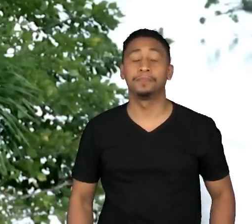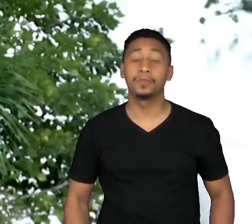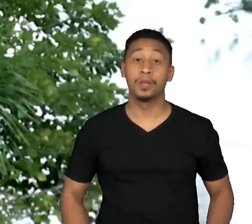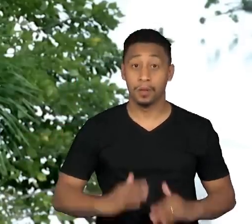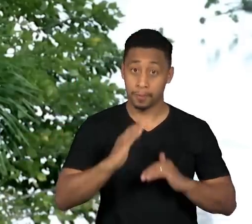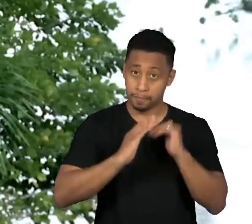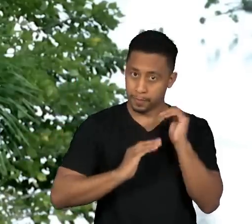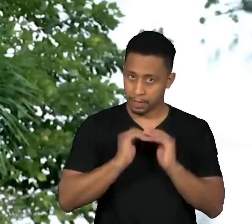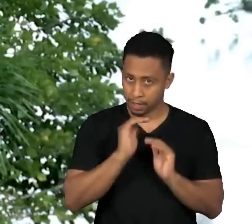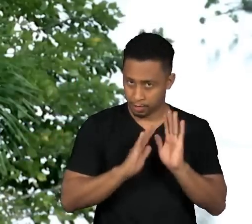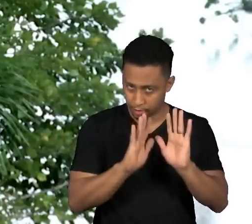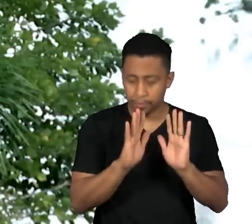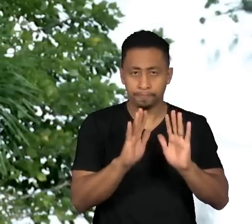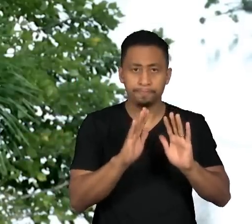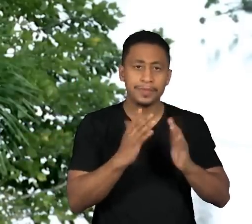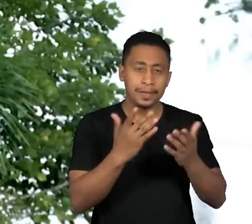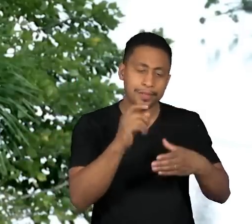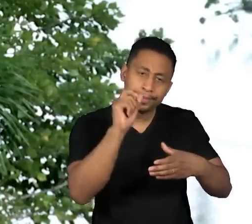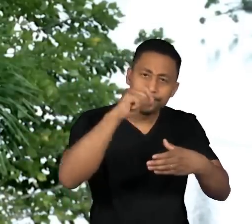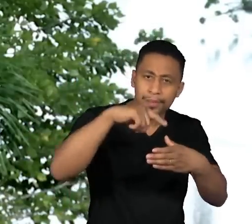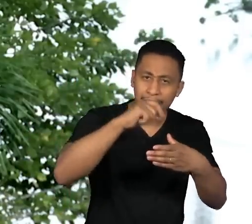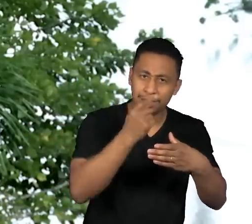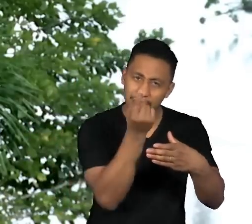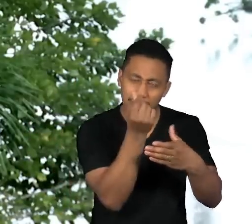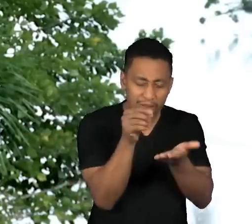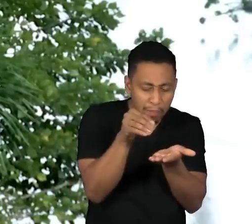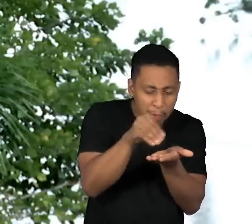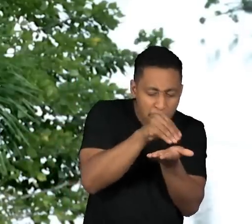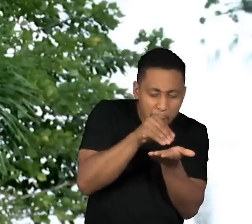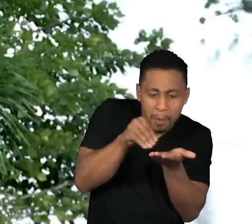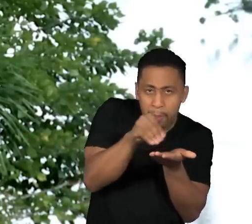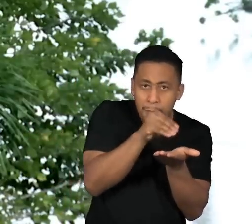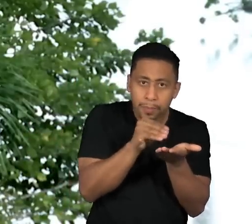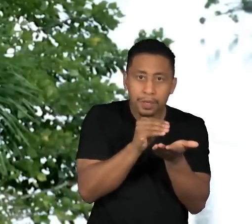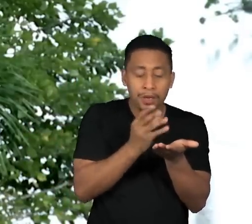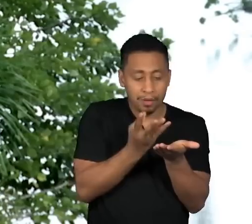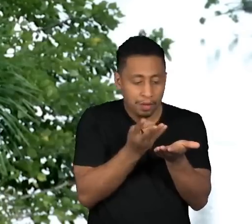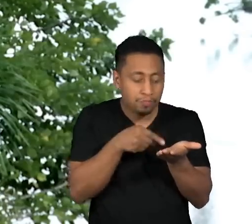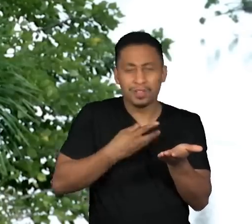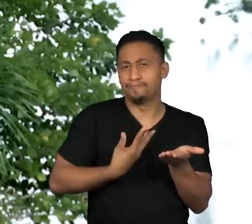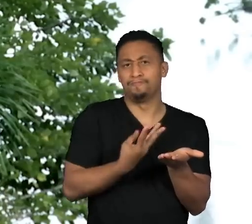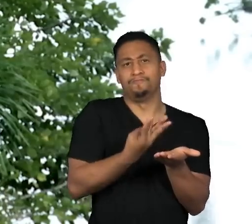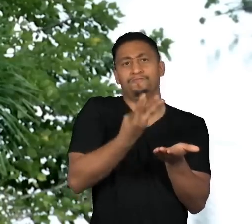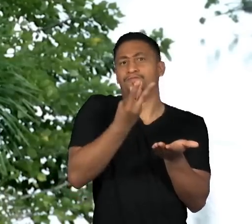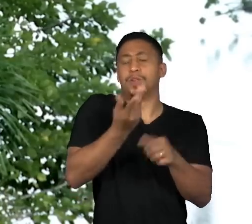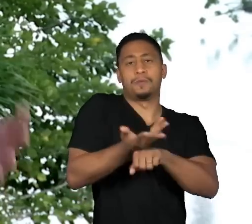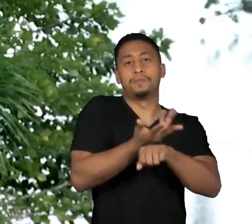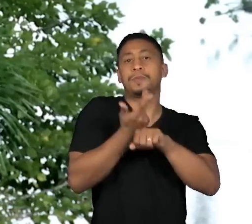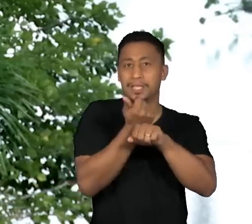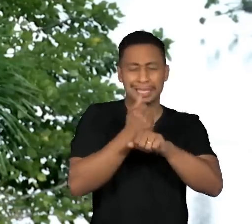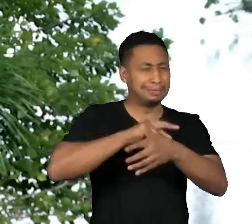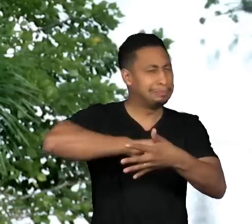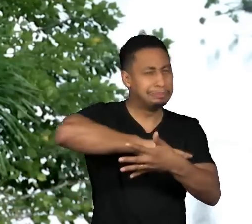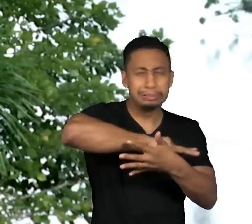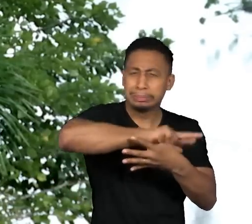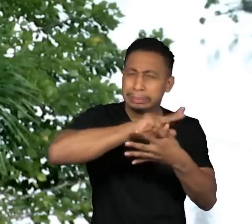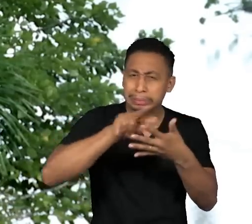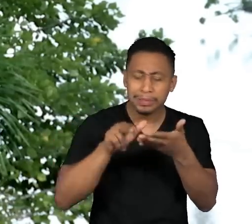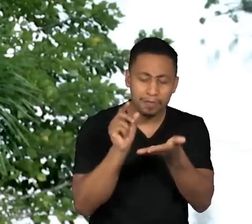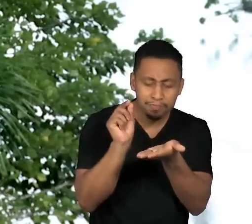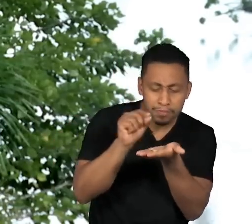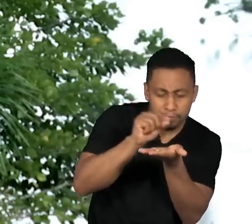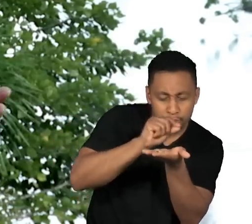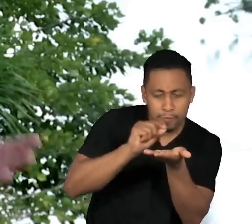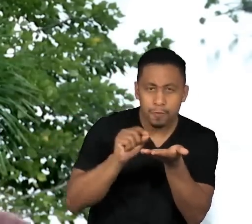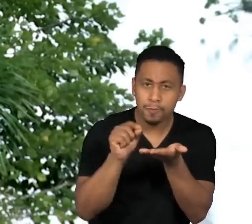mexer com sementes. É a nossa cara Axaninca mexer com sementes. Nós temos uma diversidade de sementes que a gente